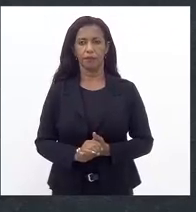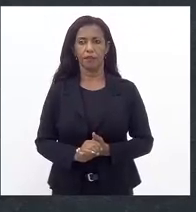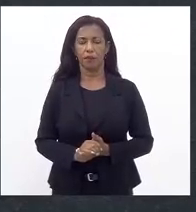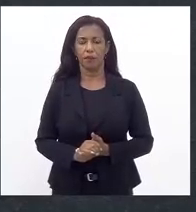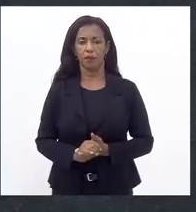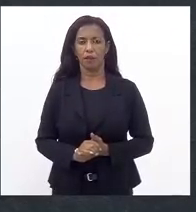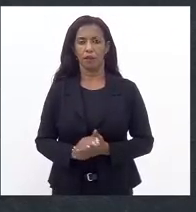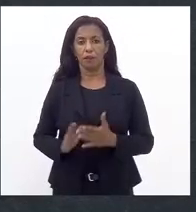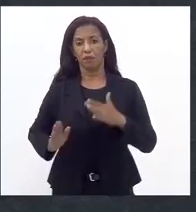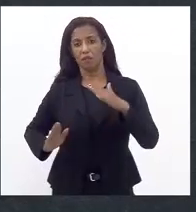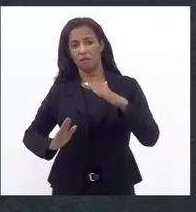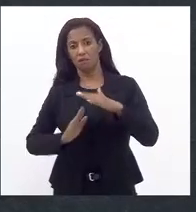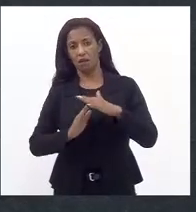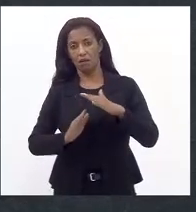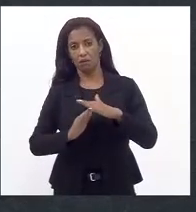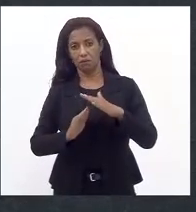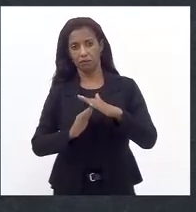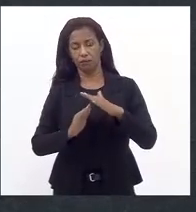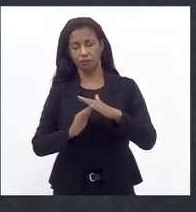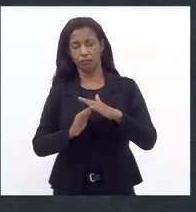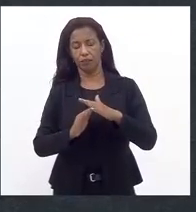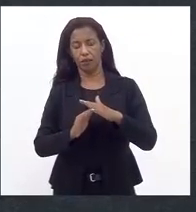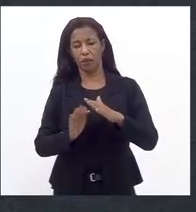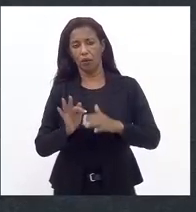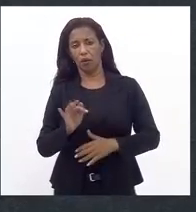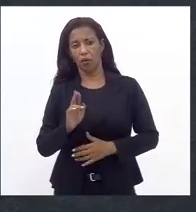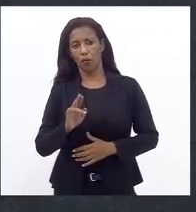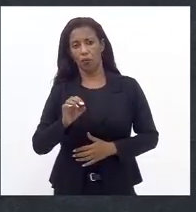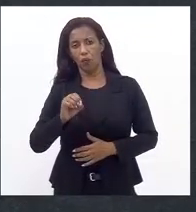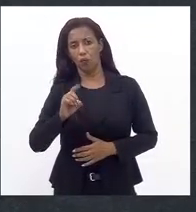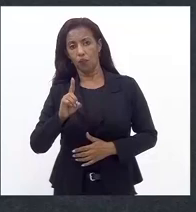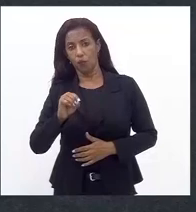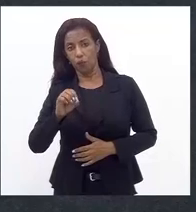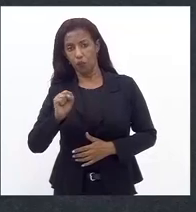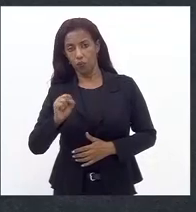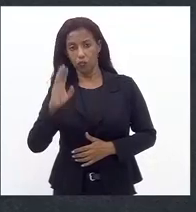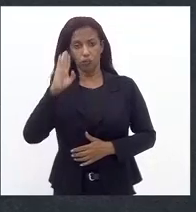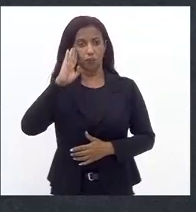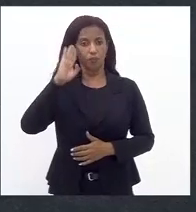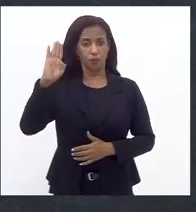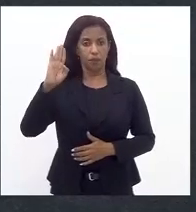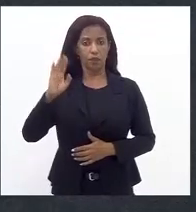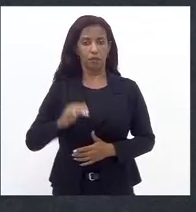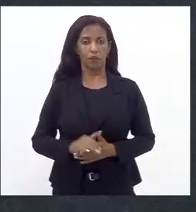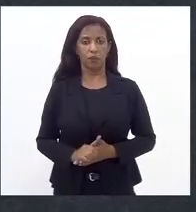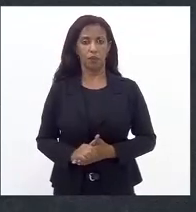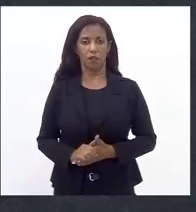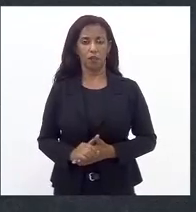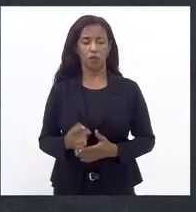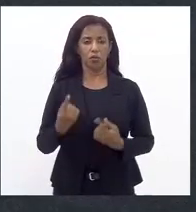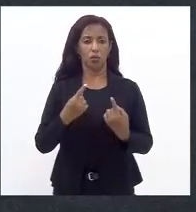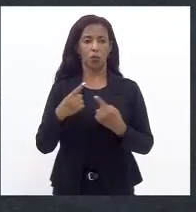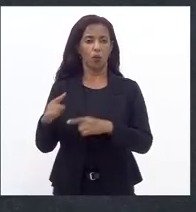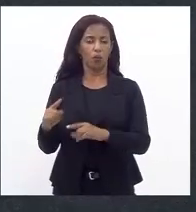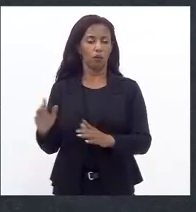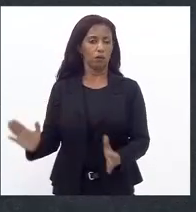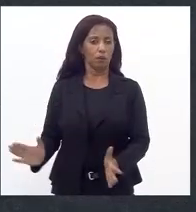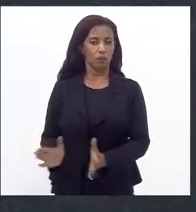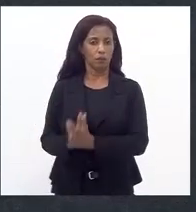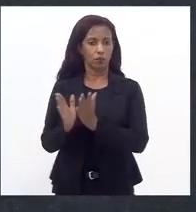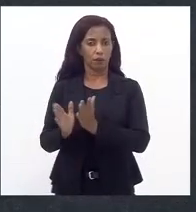sempre tua do teto de gastos Fundos principalmente fundo Estadual de combate à pobreza